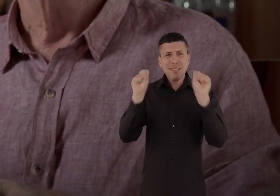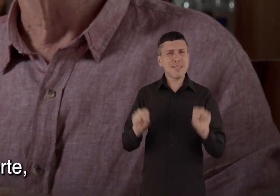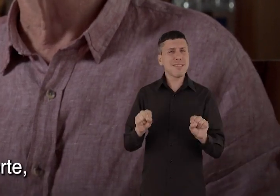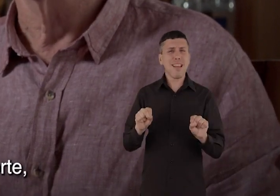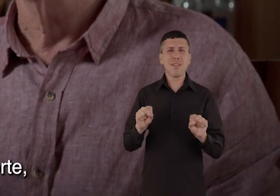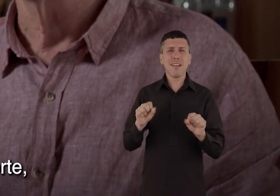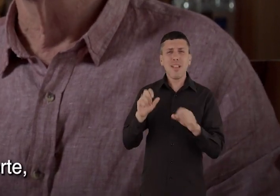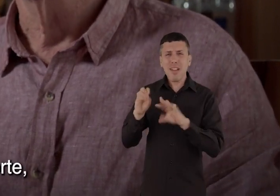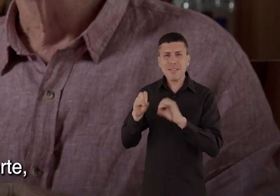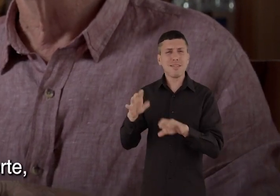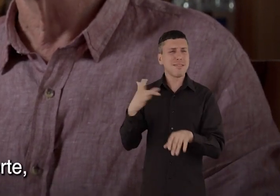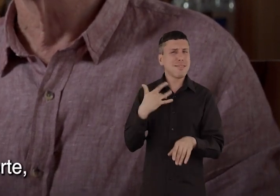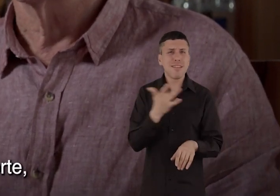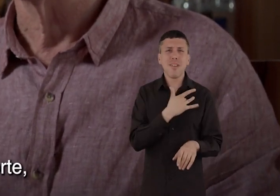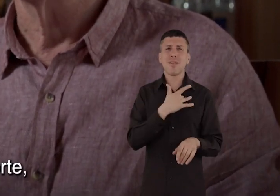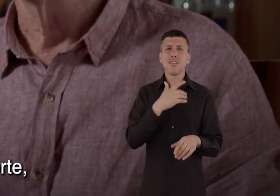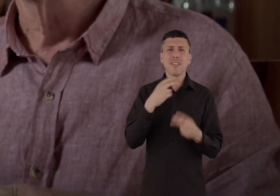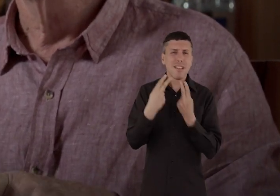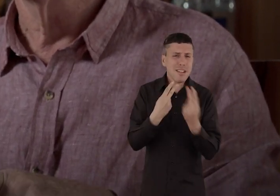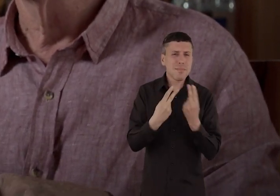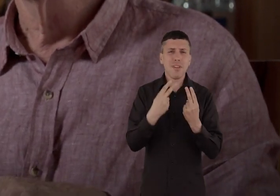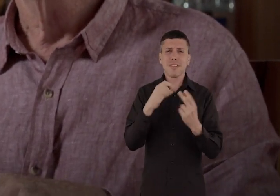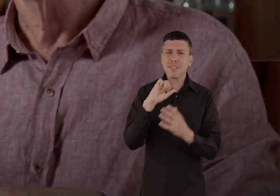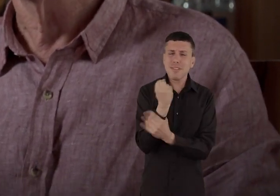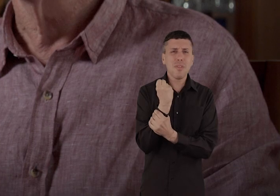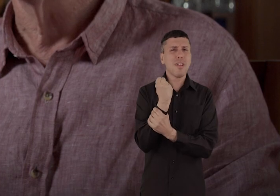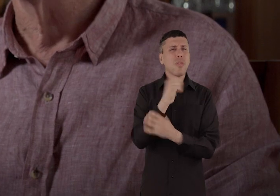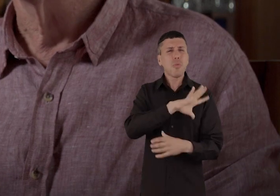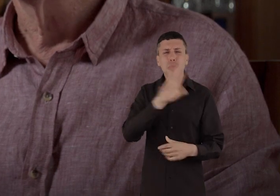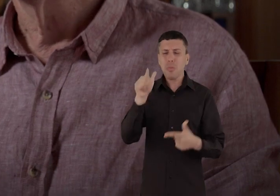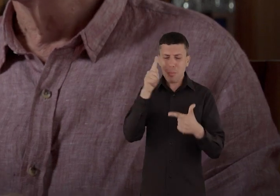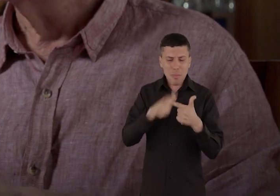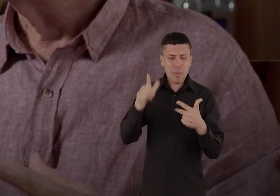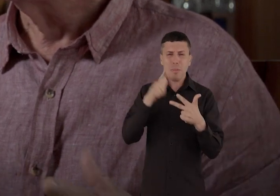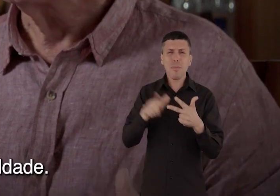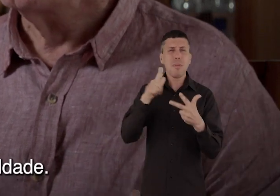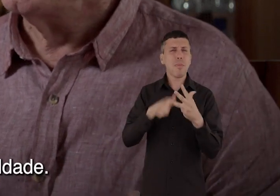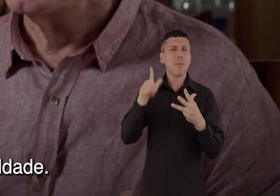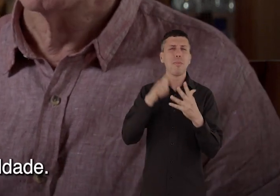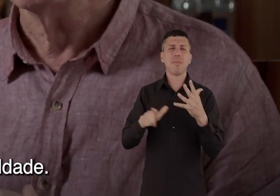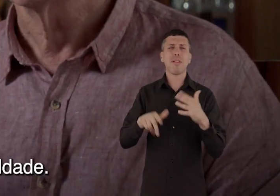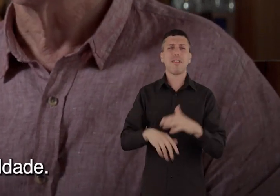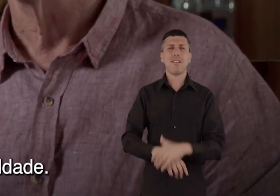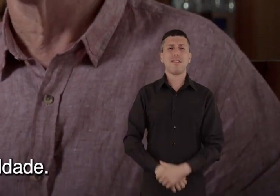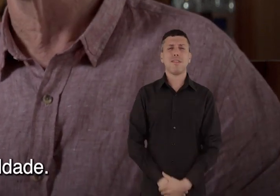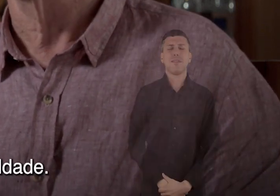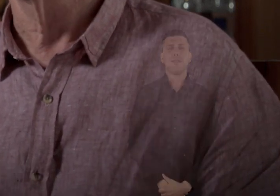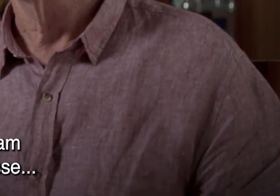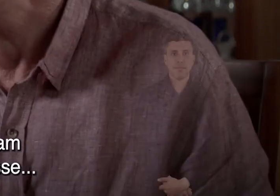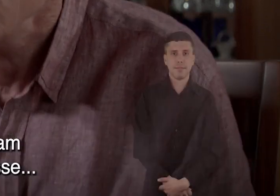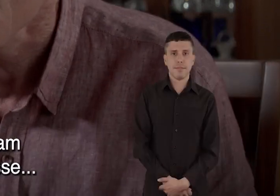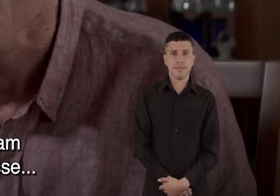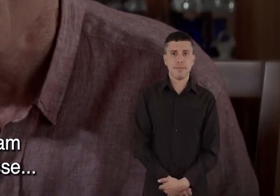educacional, de saúde, de transporte, não é? De segurança, tudo em extremas